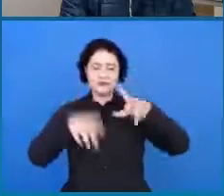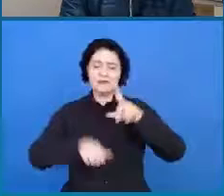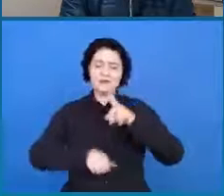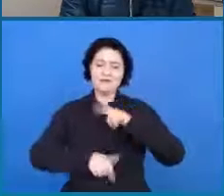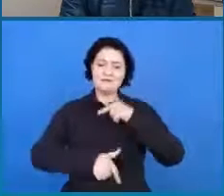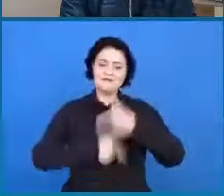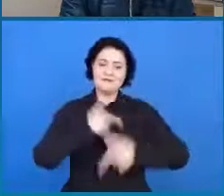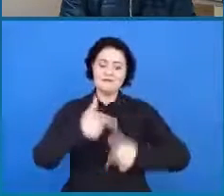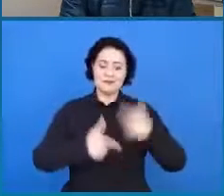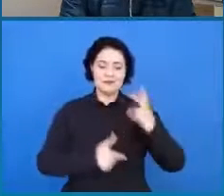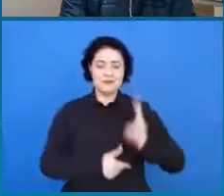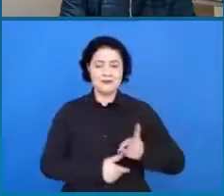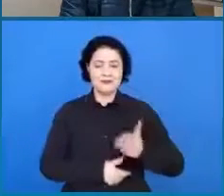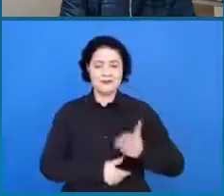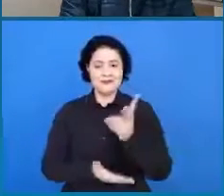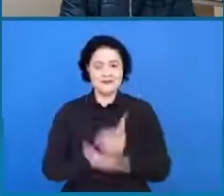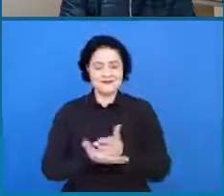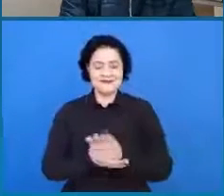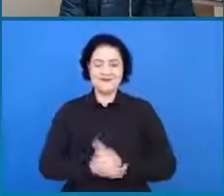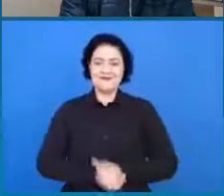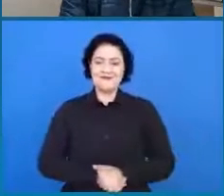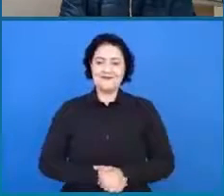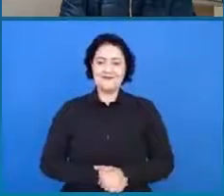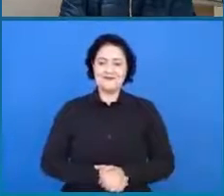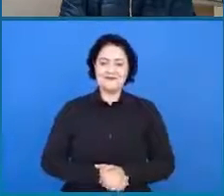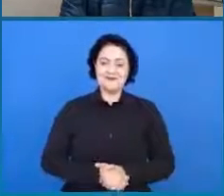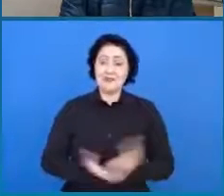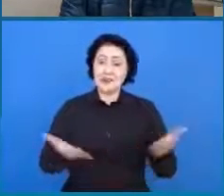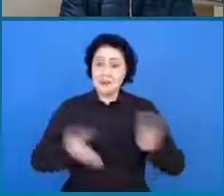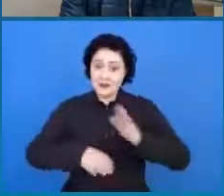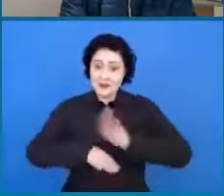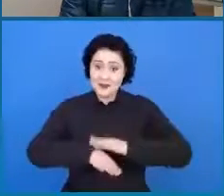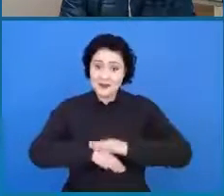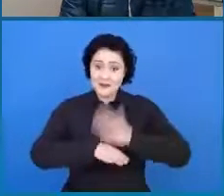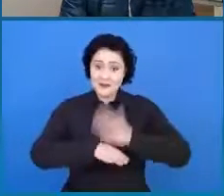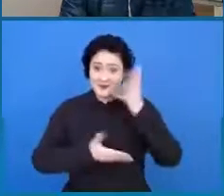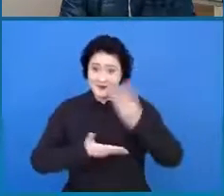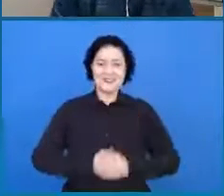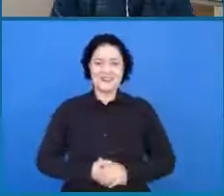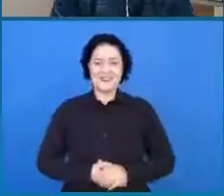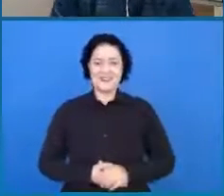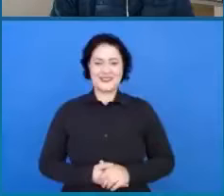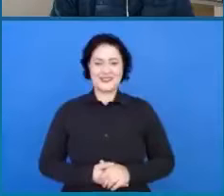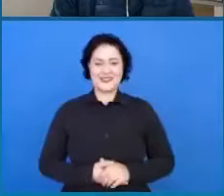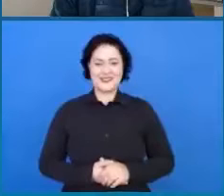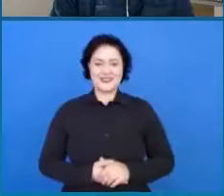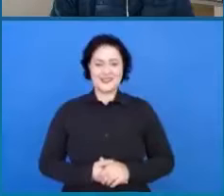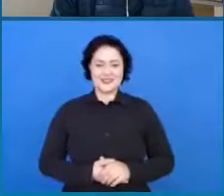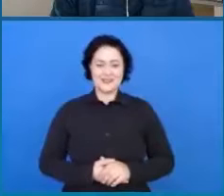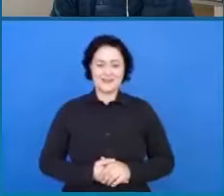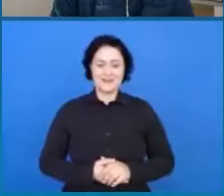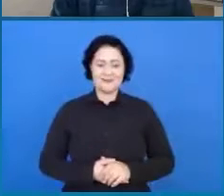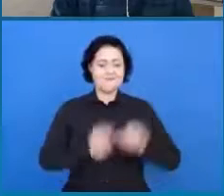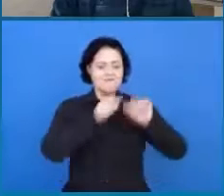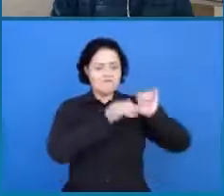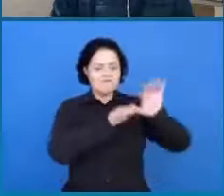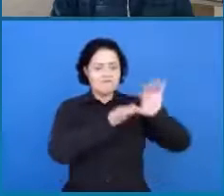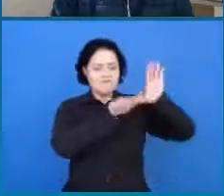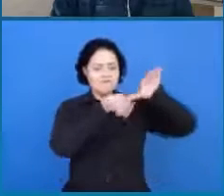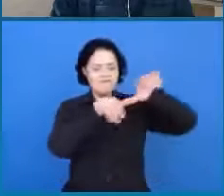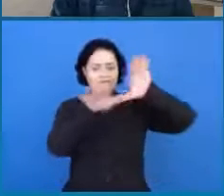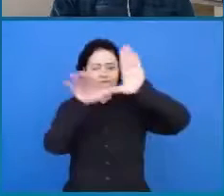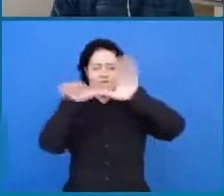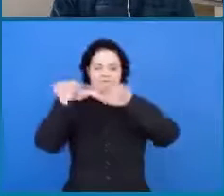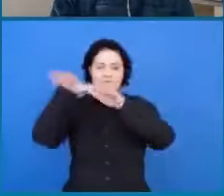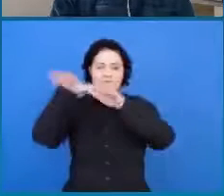esse trabalho e é isso vamos ao momento espírita então é feito rebolada